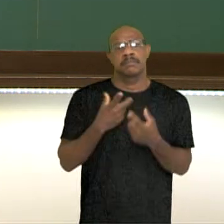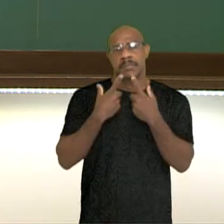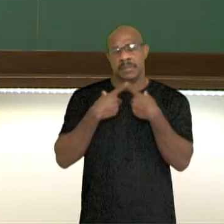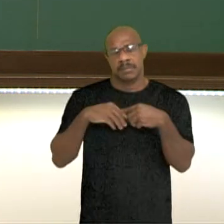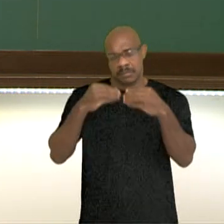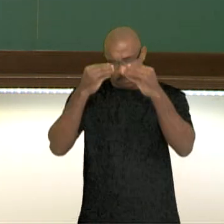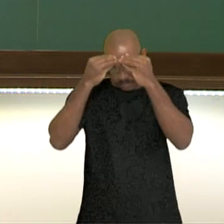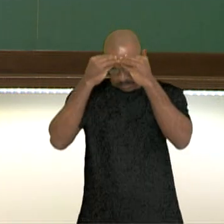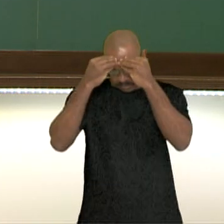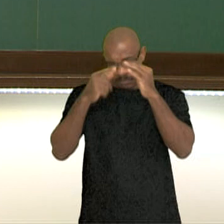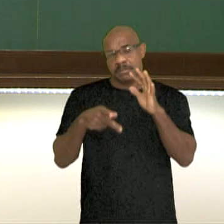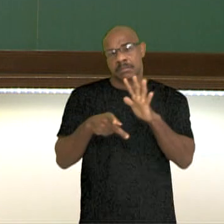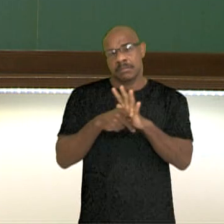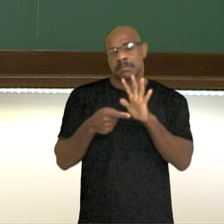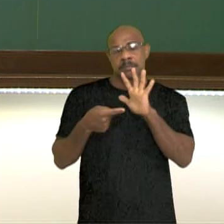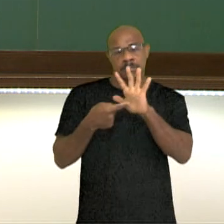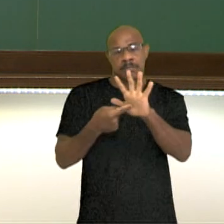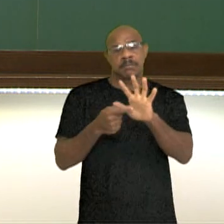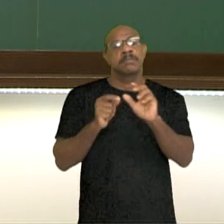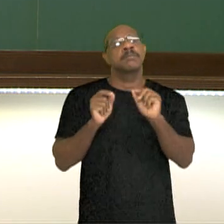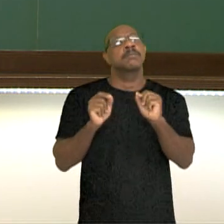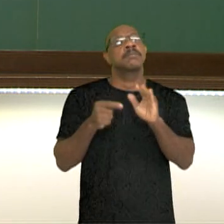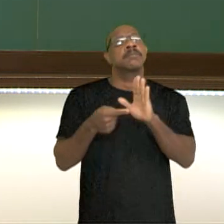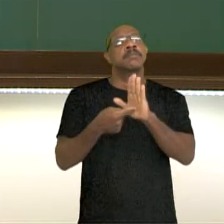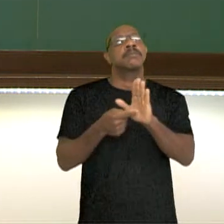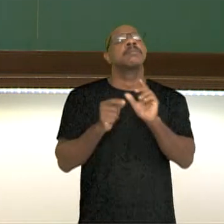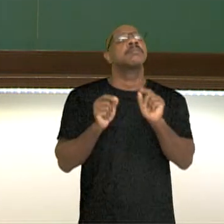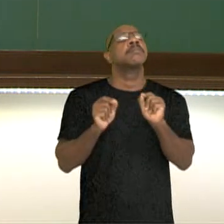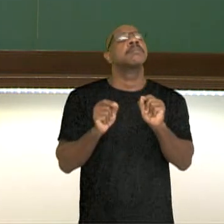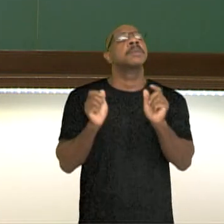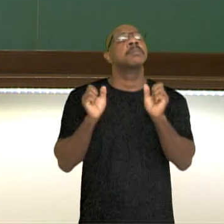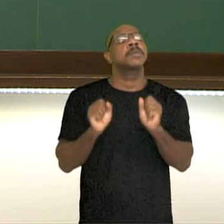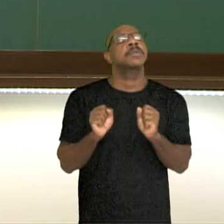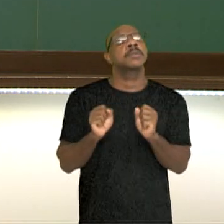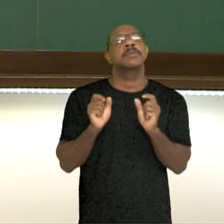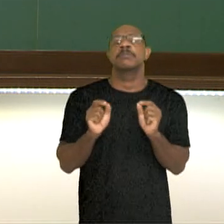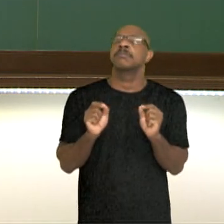linguagens e representação para poder